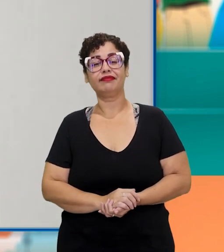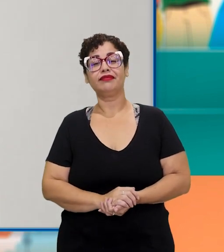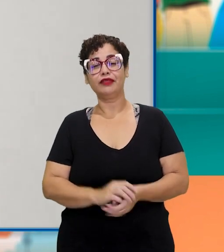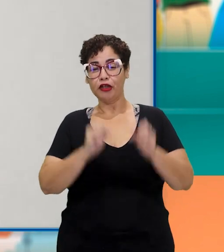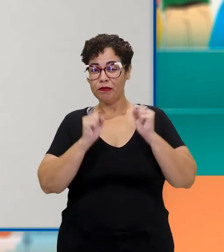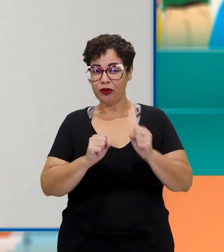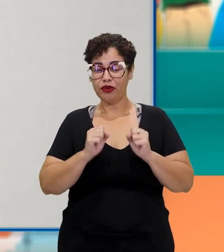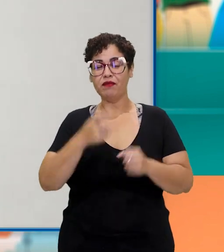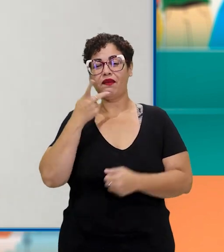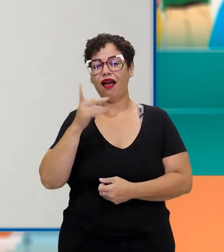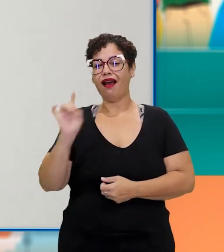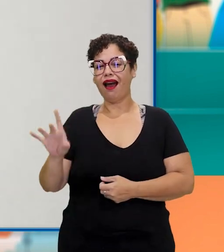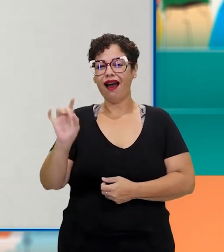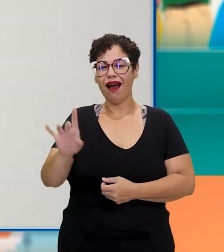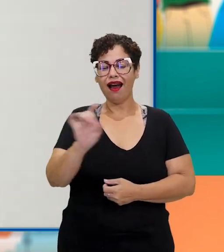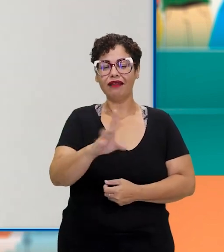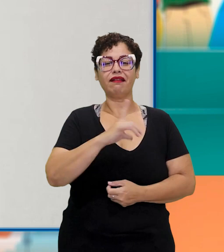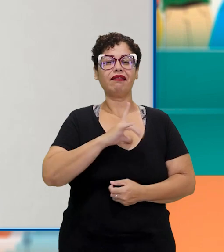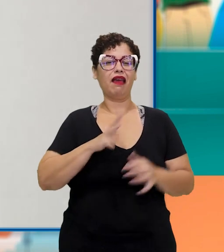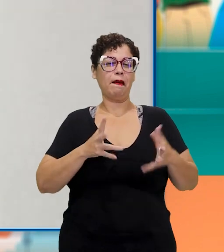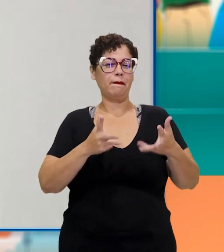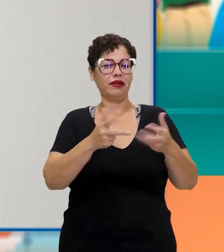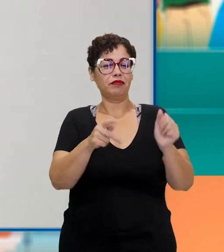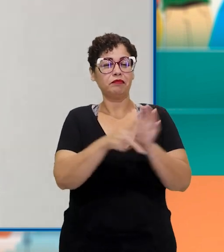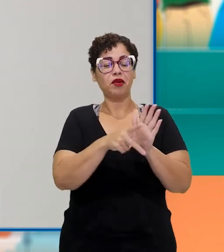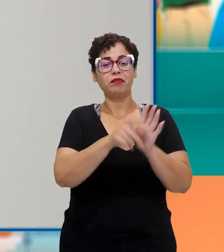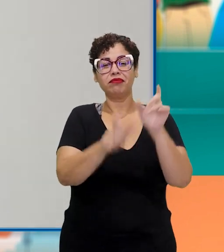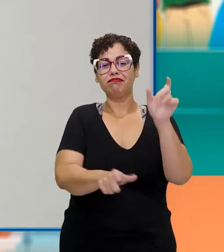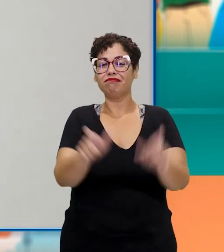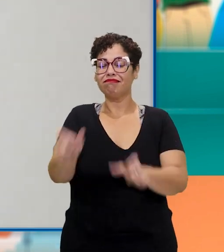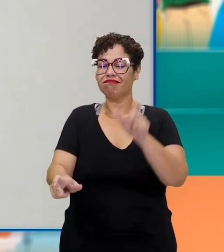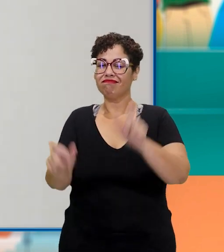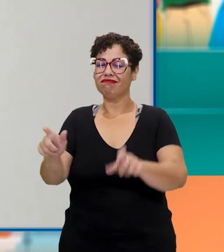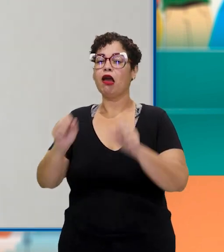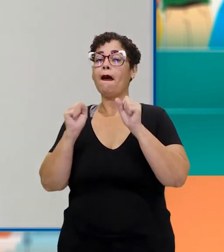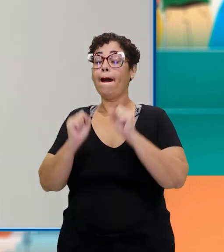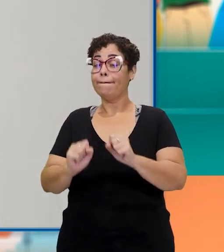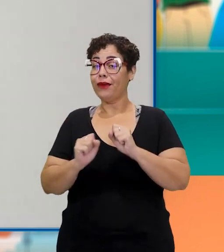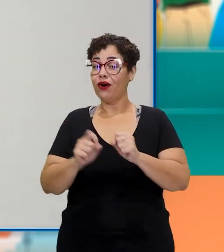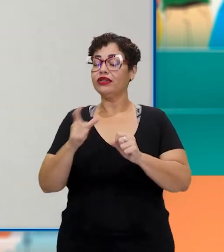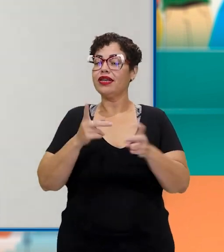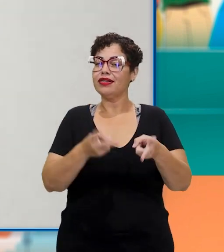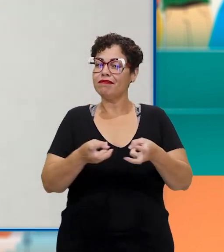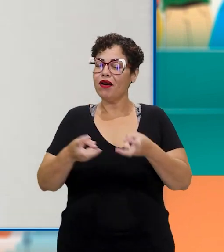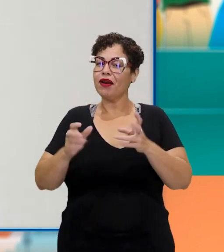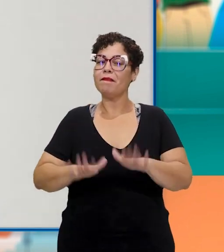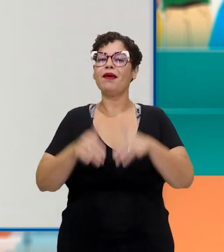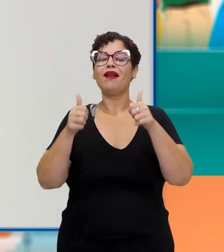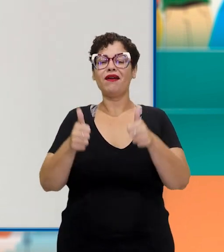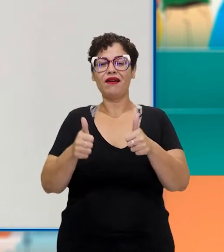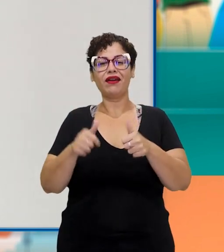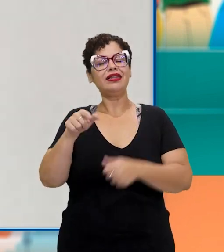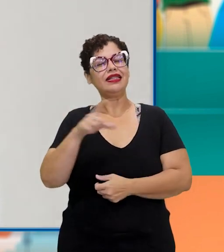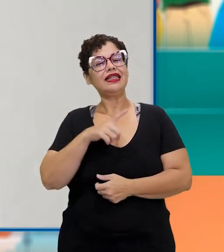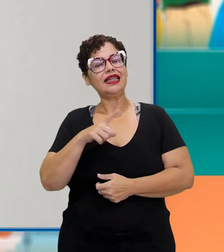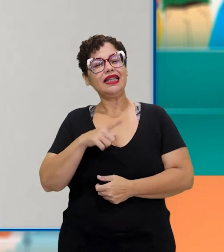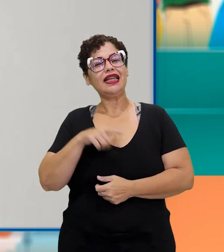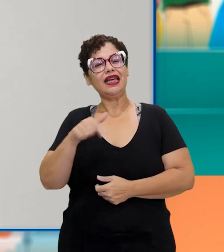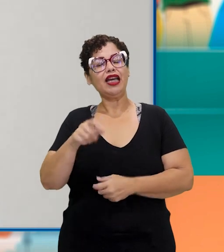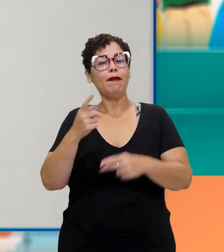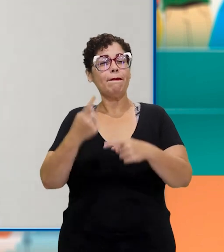Podemos afirmar que cada temperamento possui habilidades socioemocionais que podem ser exploradas.